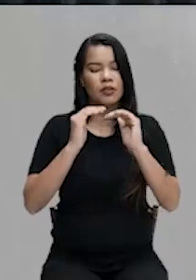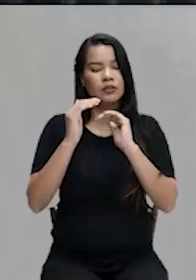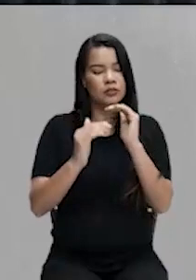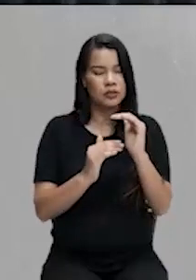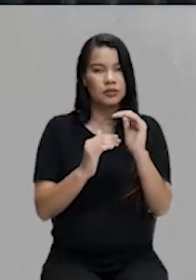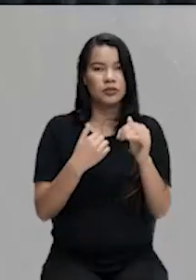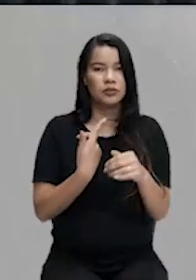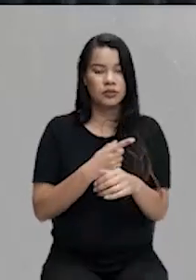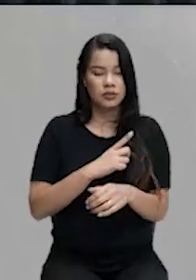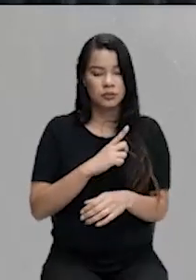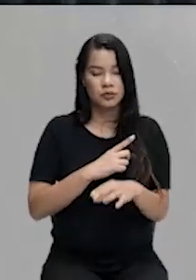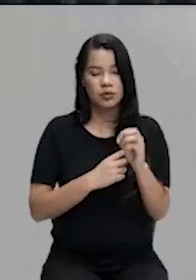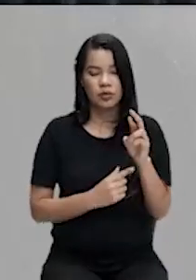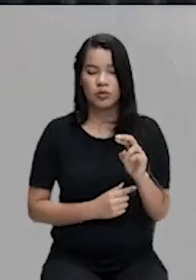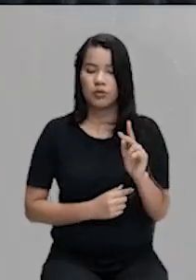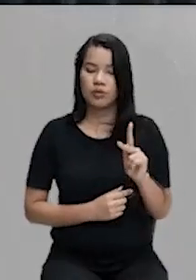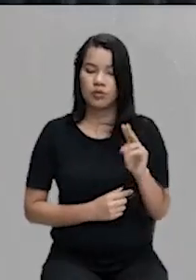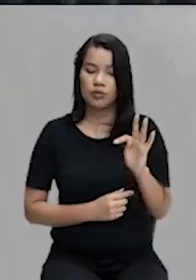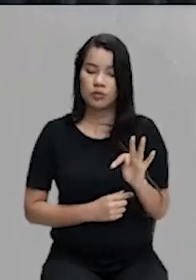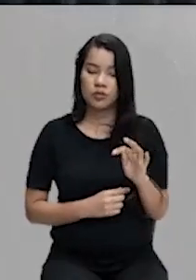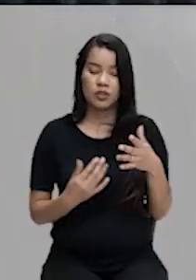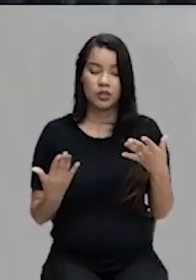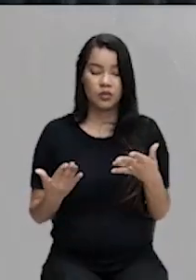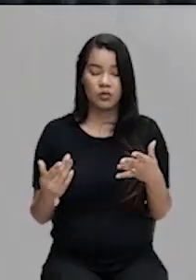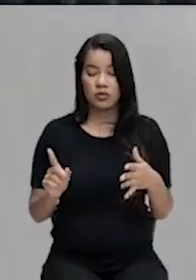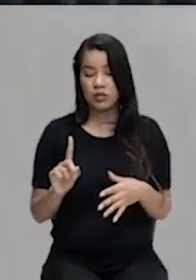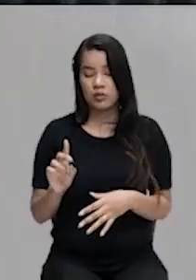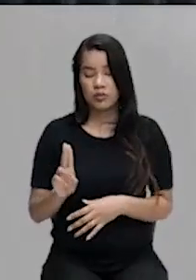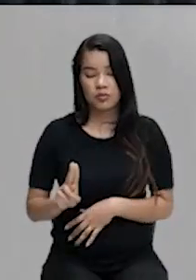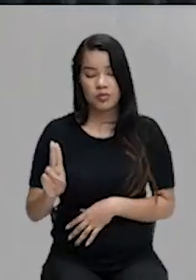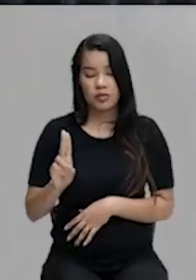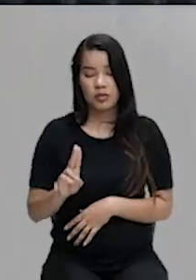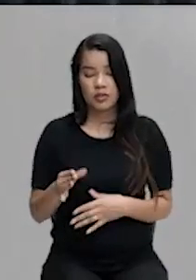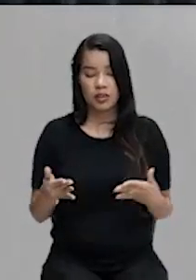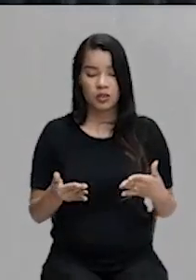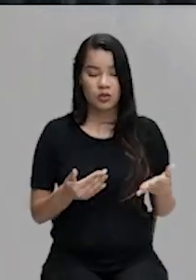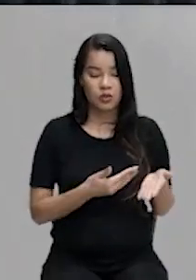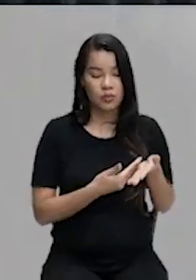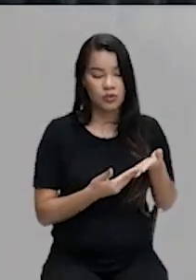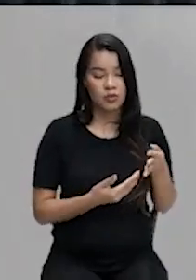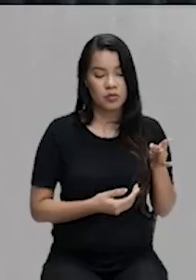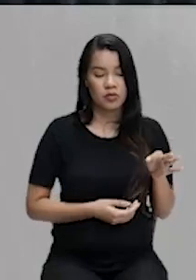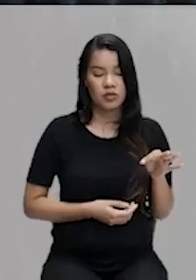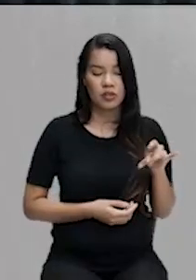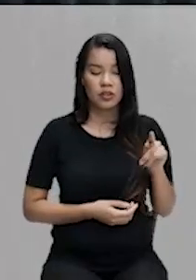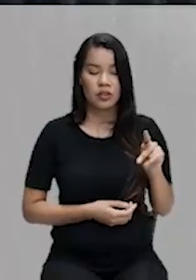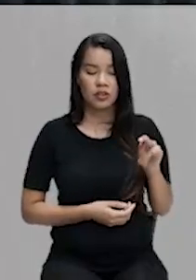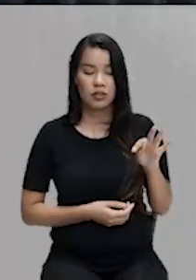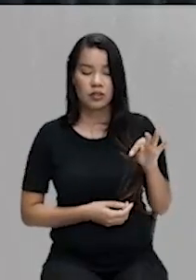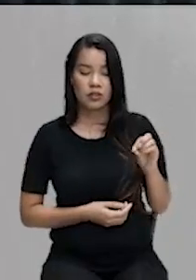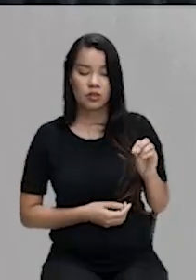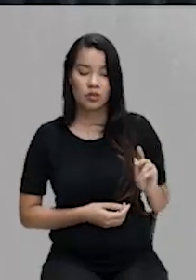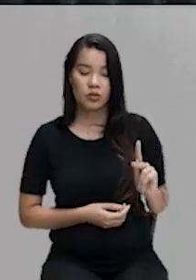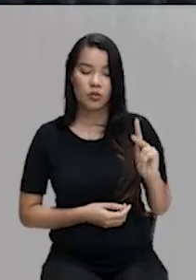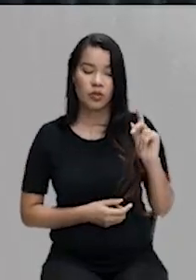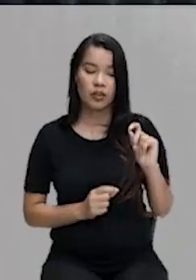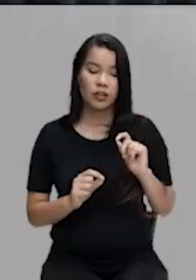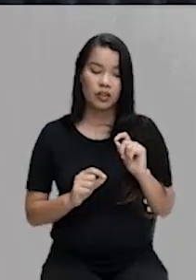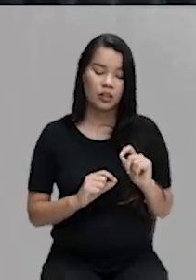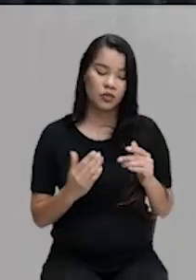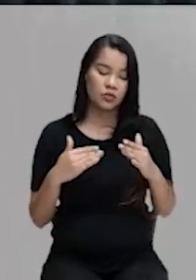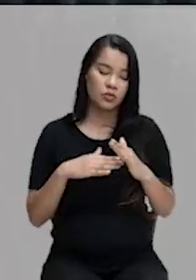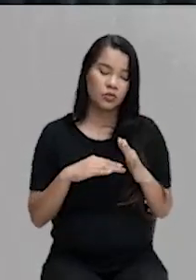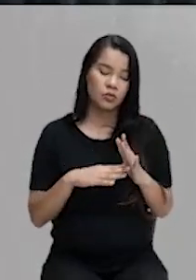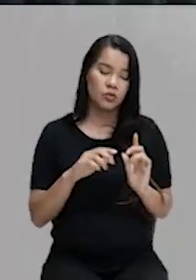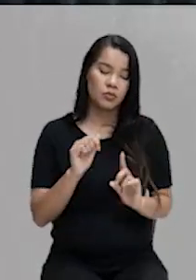Orkut, que foi totalmente desabilitado, e surgiu agora, por exemplo, o TikTok, que foi uma febre aí nesses